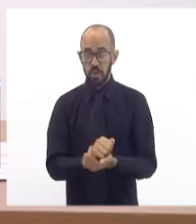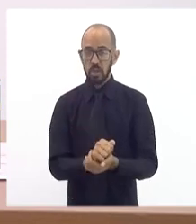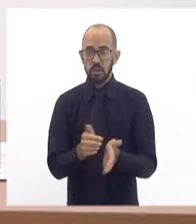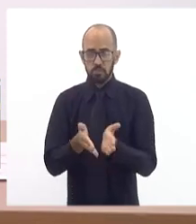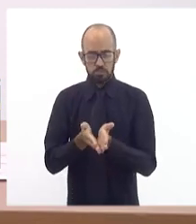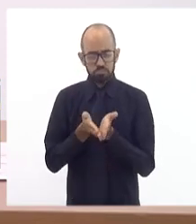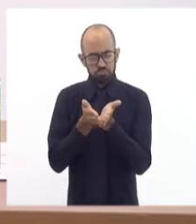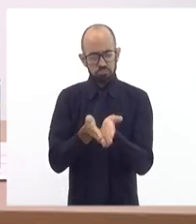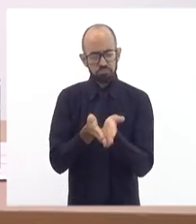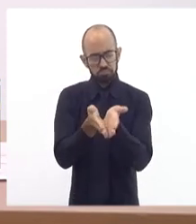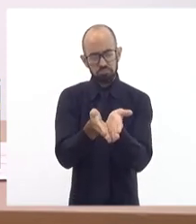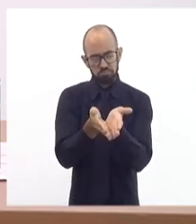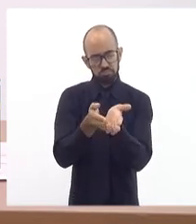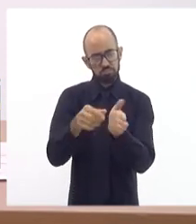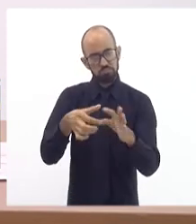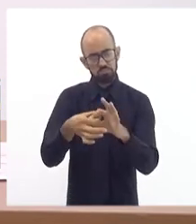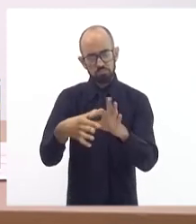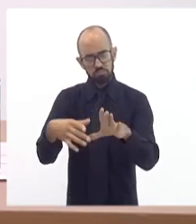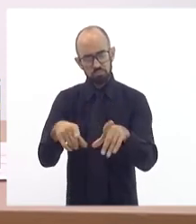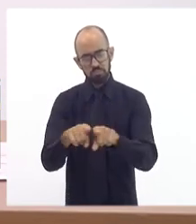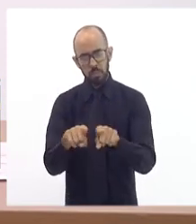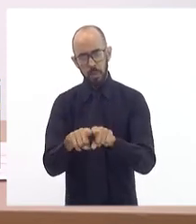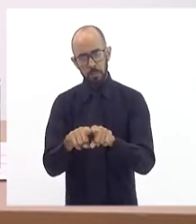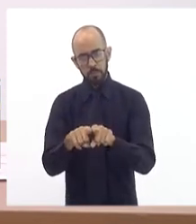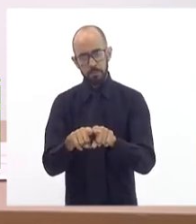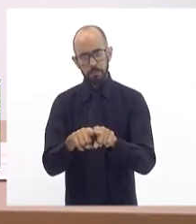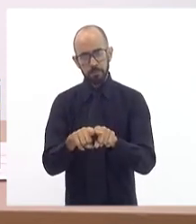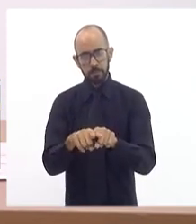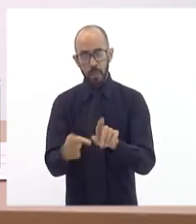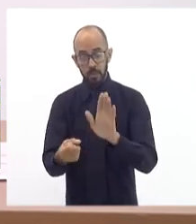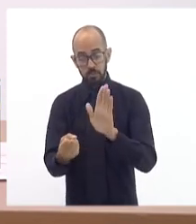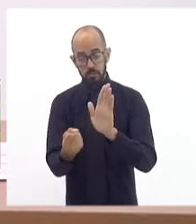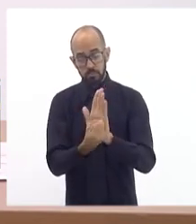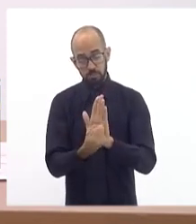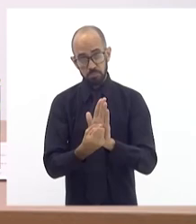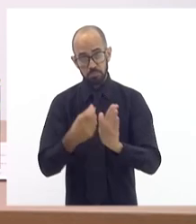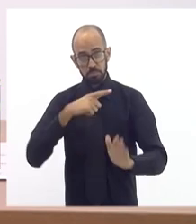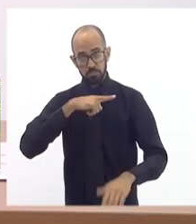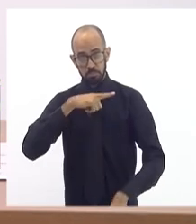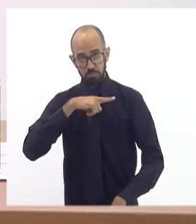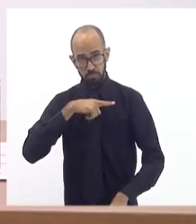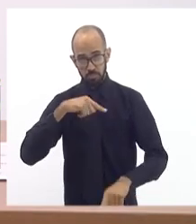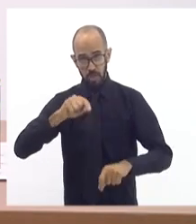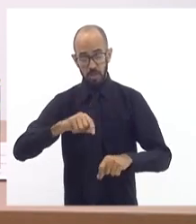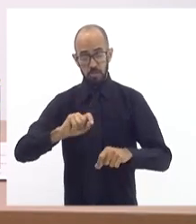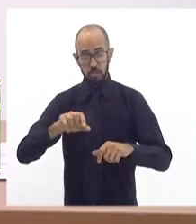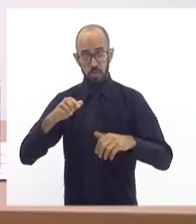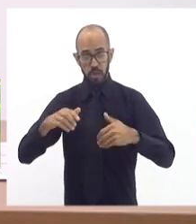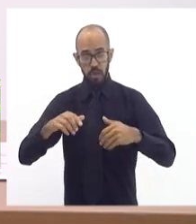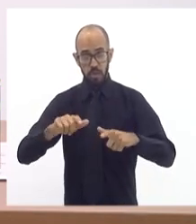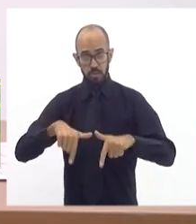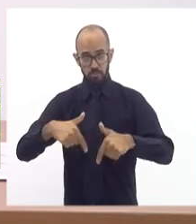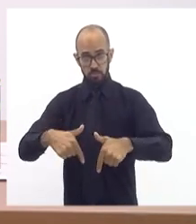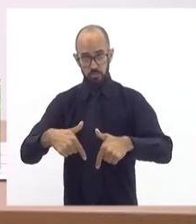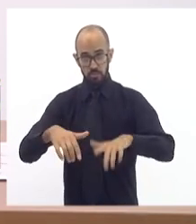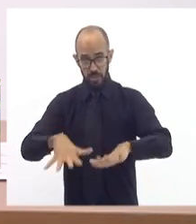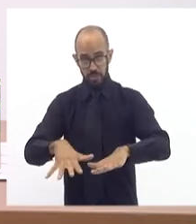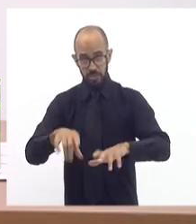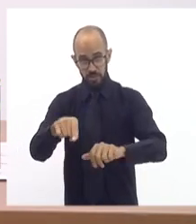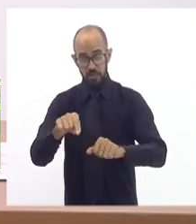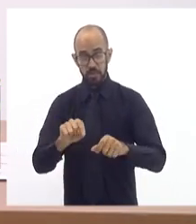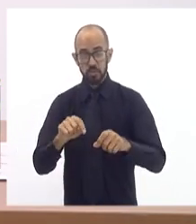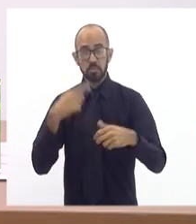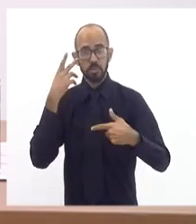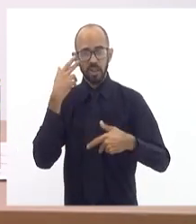navios transportadores a ordem dos impactos causados por Empreendimentos dessa natureza sobre sistema natural